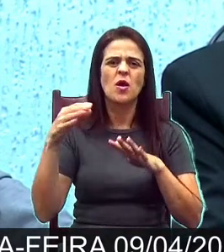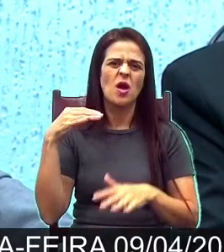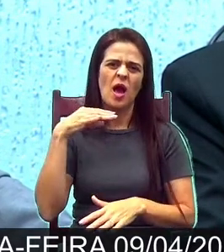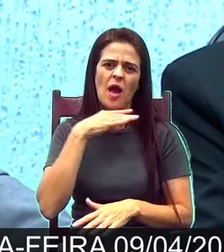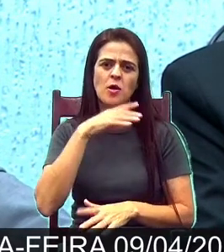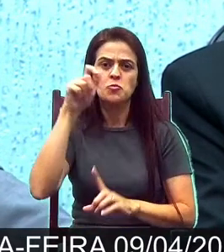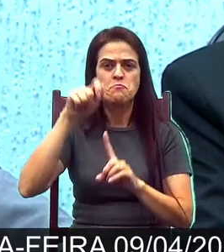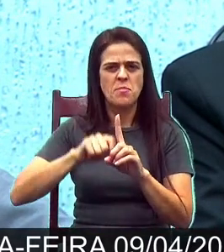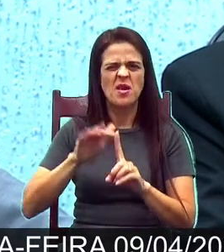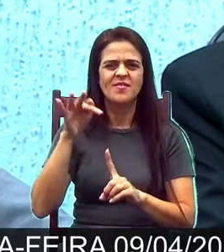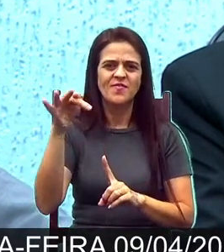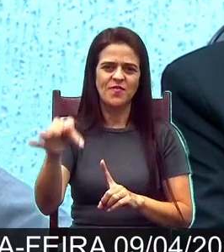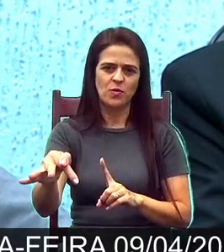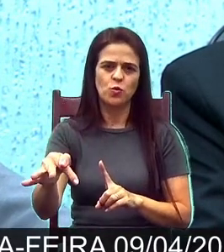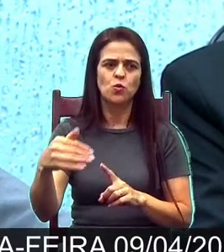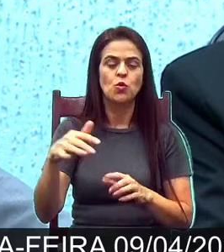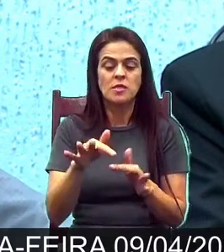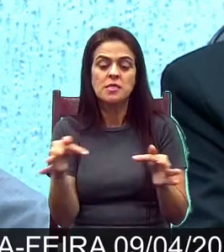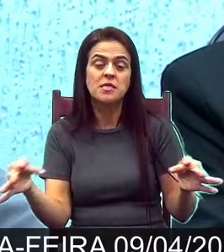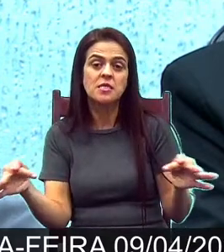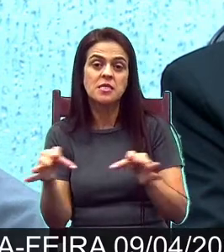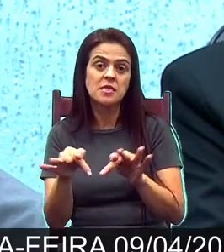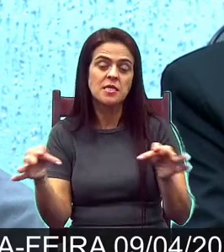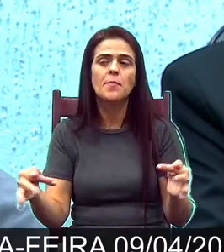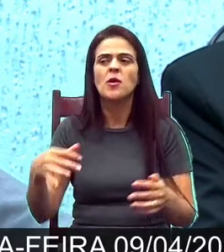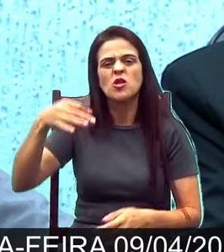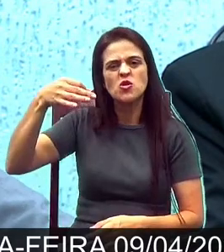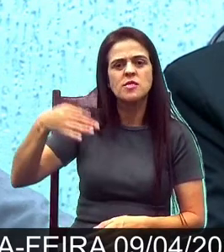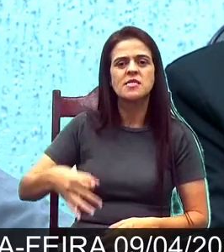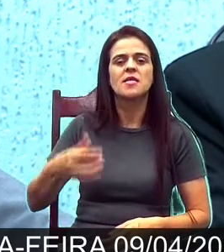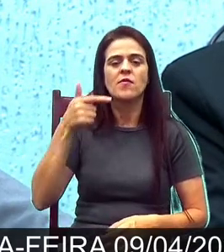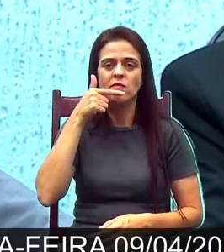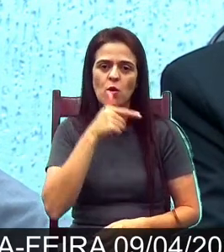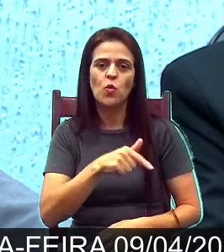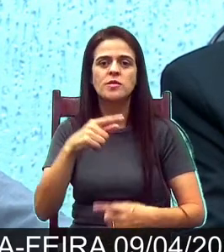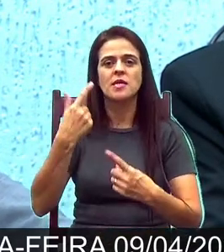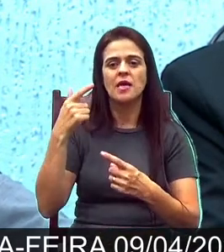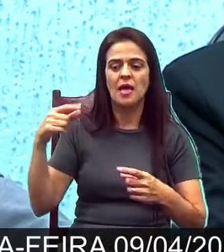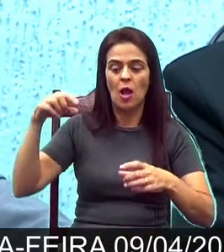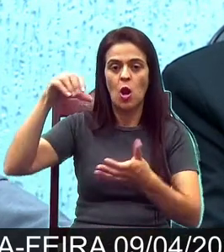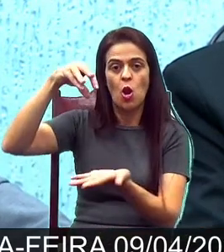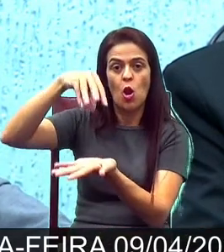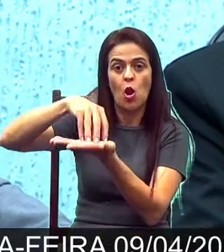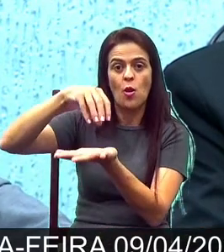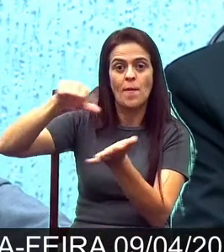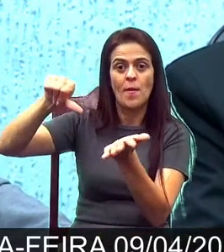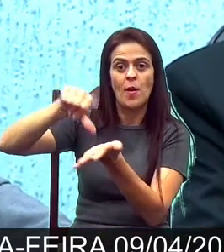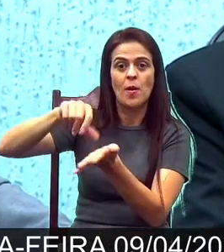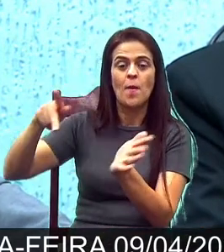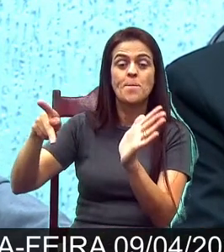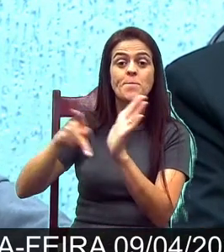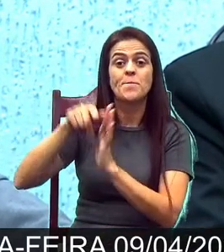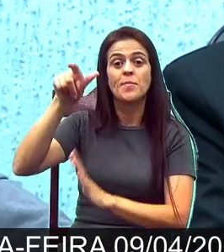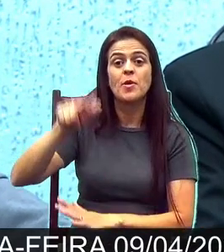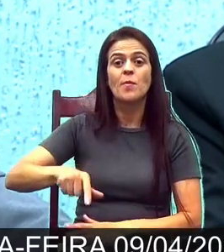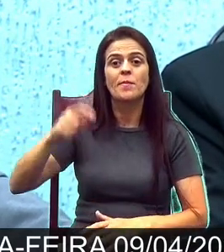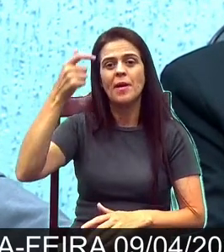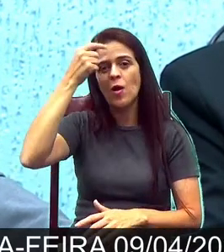do próximo mês. É uma forma singela, mas eu tenho certeza que nós vamos contribuir muito, até para a formação de uma